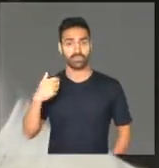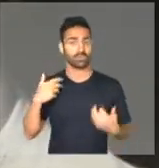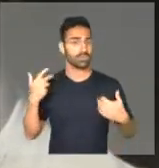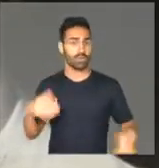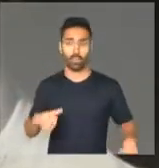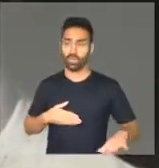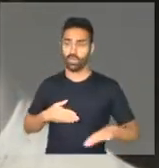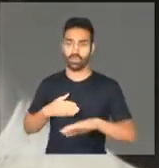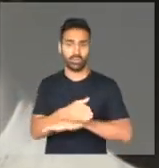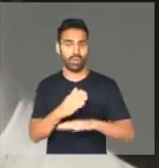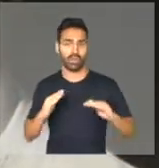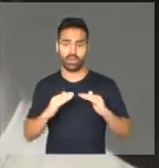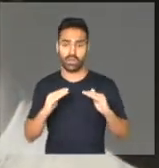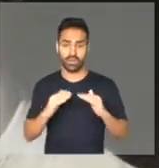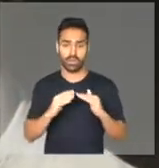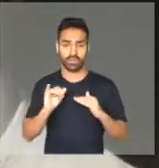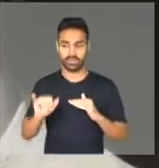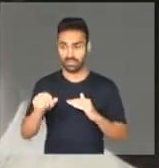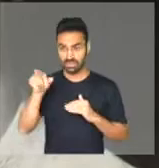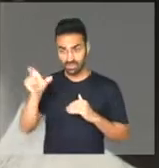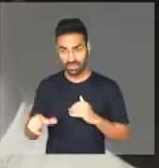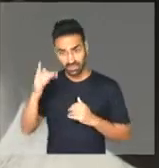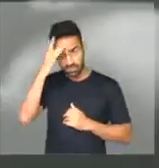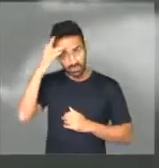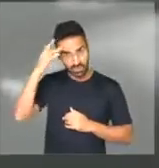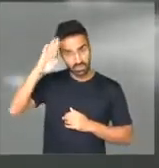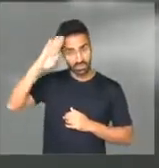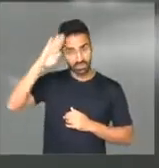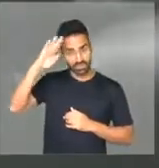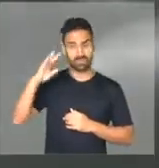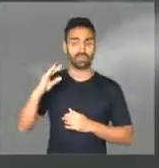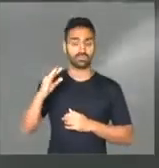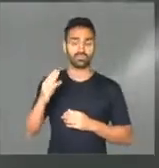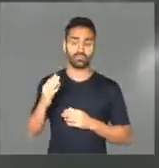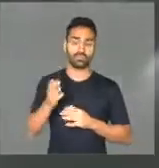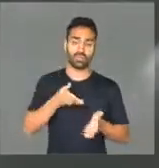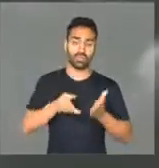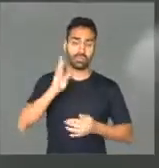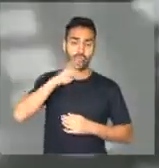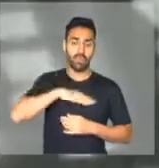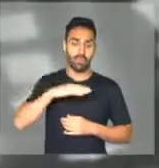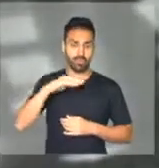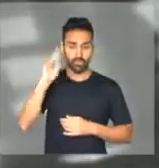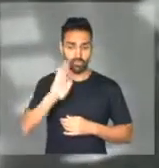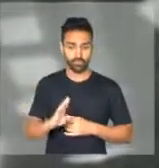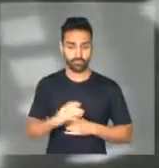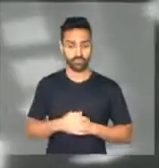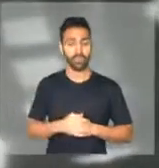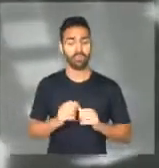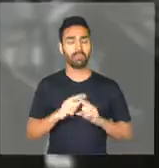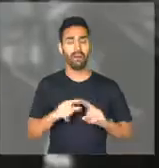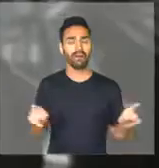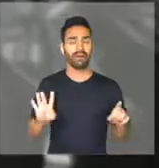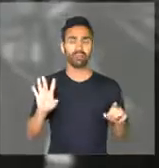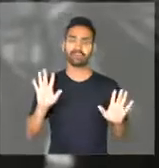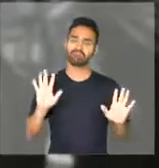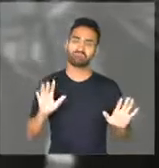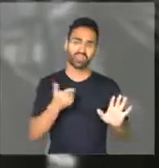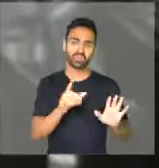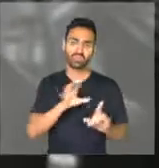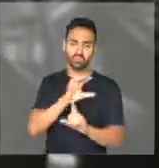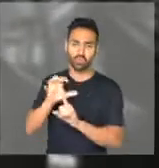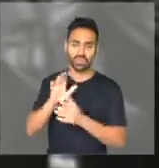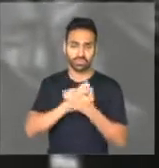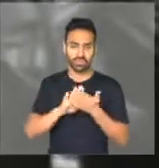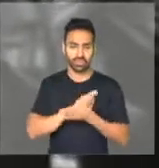porta de sua casa aqueles que vilipendiam a nação. O discurso teve pouca repercussão entre os próprios parlamentares, mas os